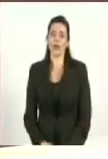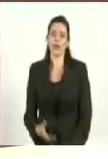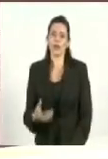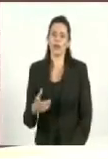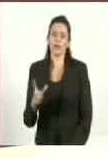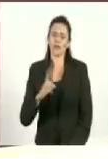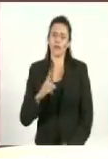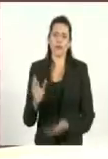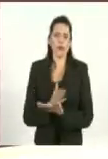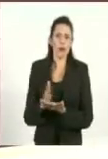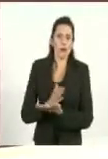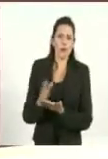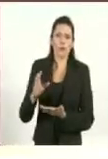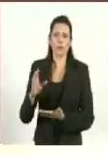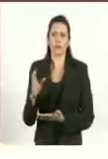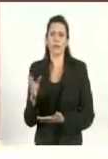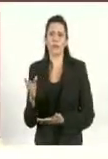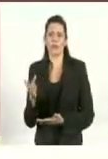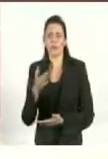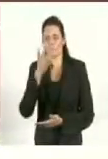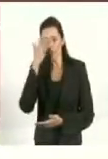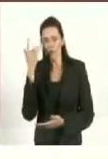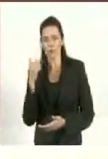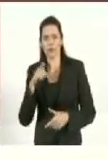Como o senhor é sabedor,